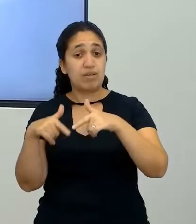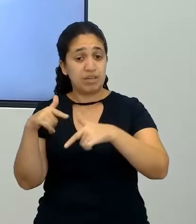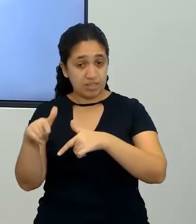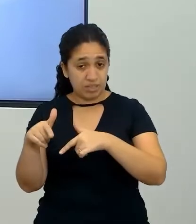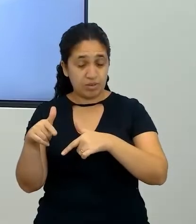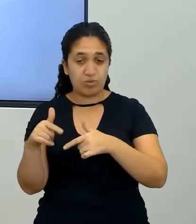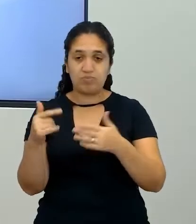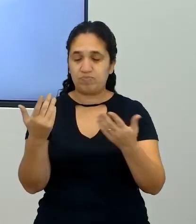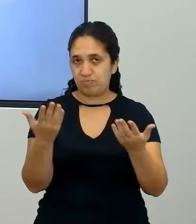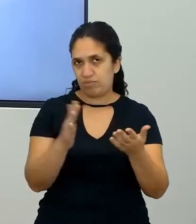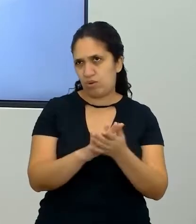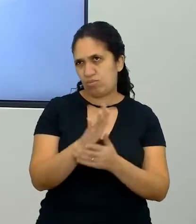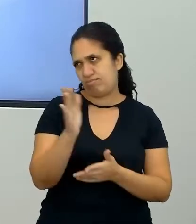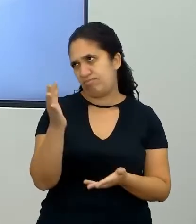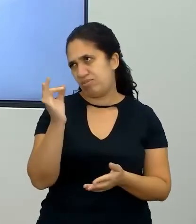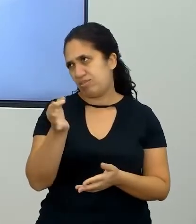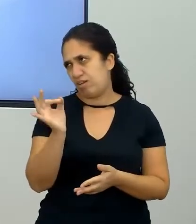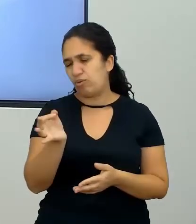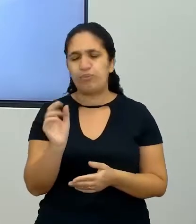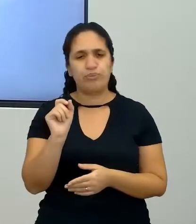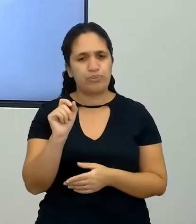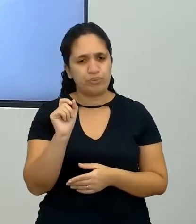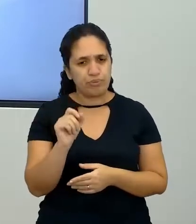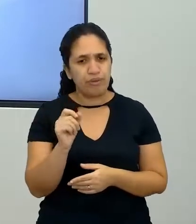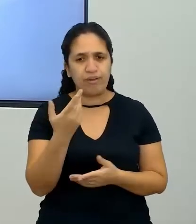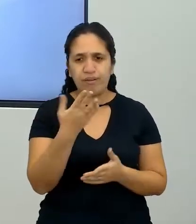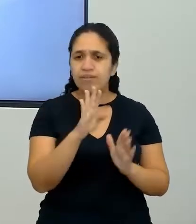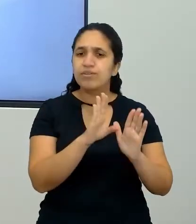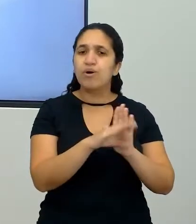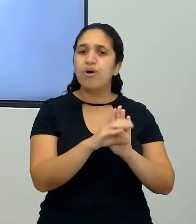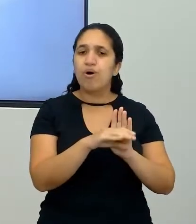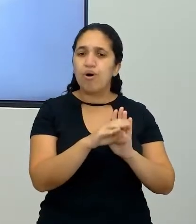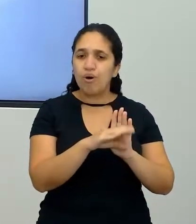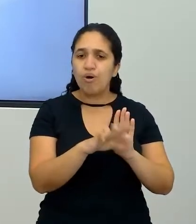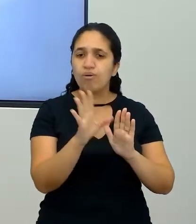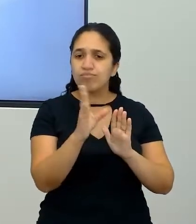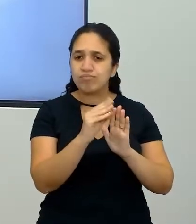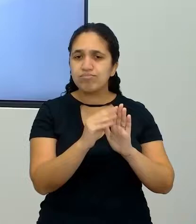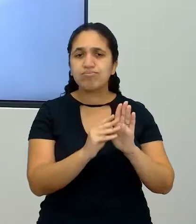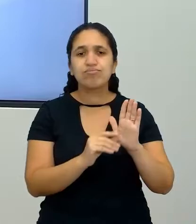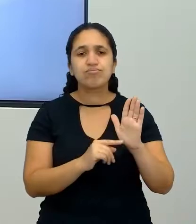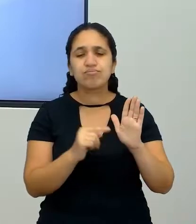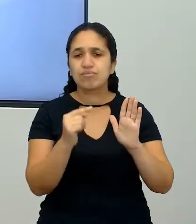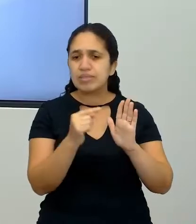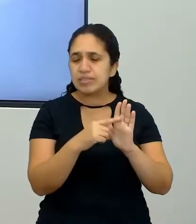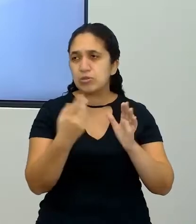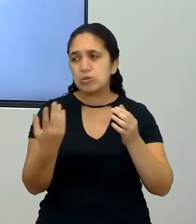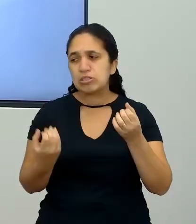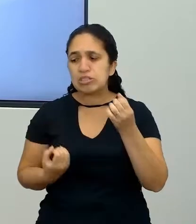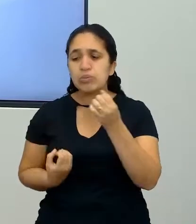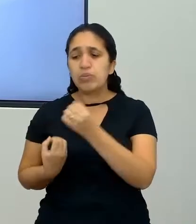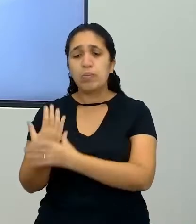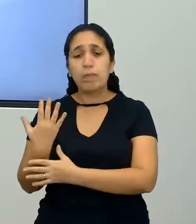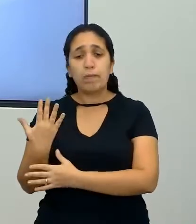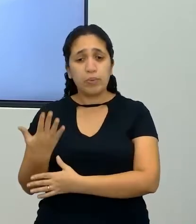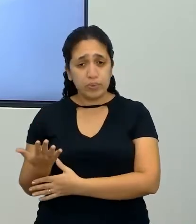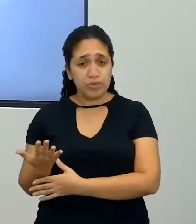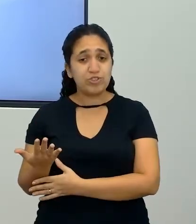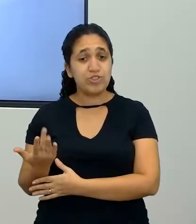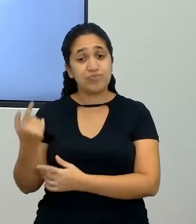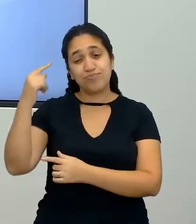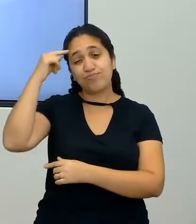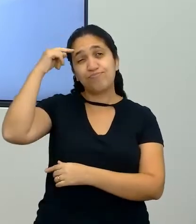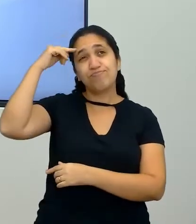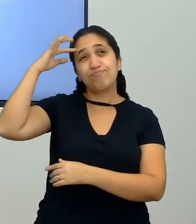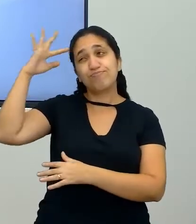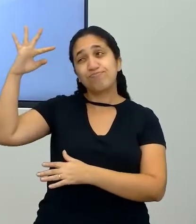né? Acho que o mais correto seria dizer que esses conceitos eles surgem até mesmo do